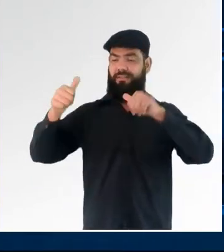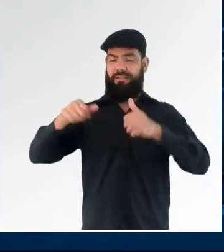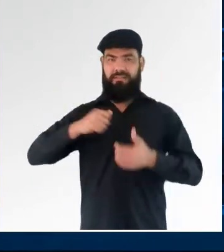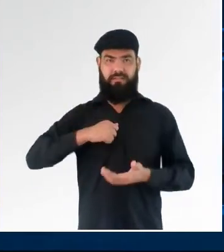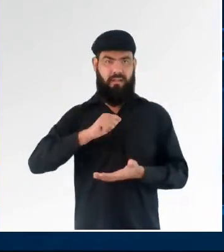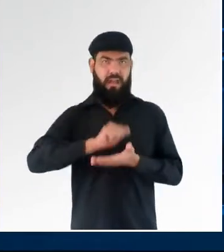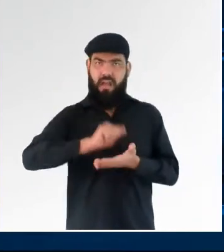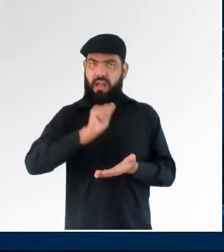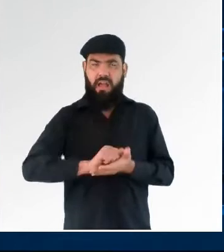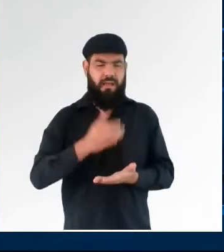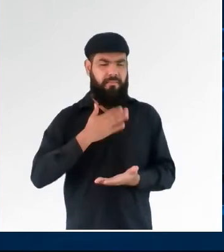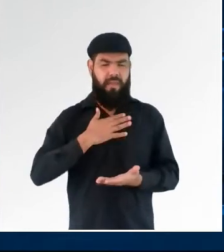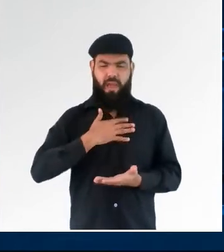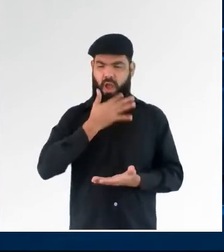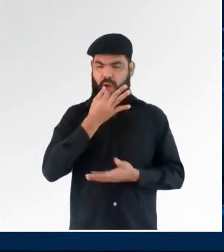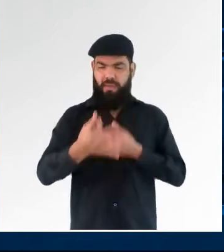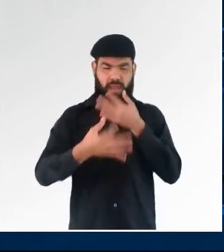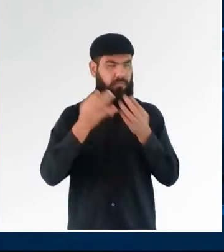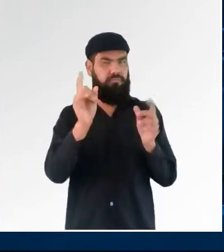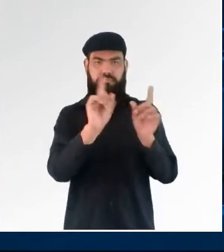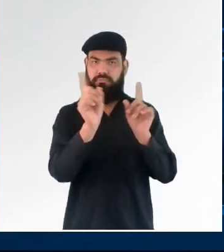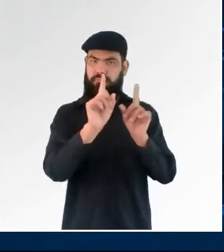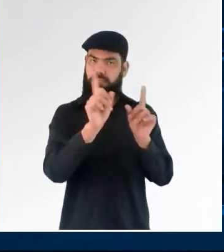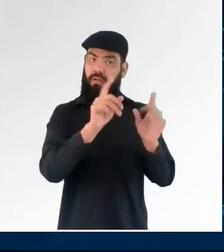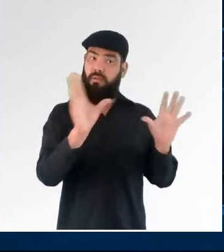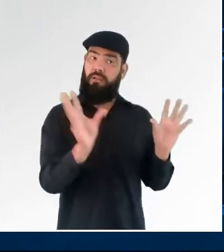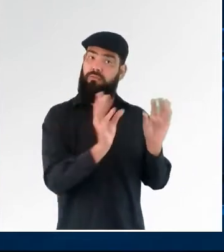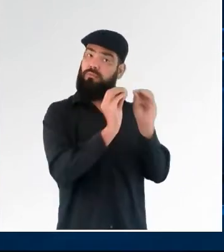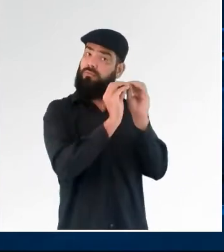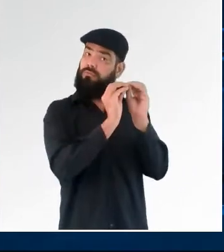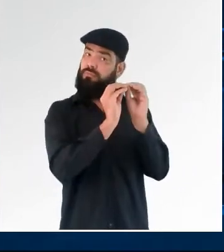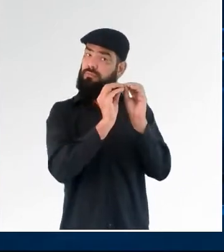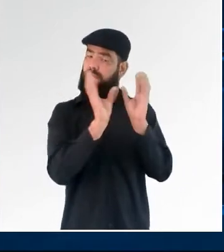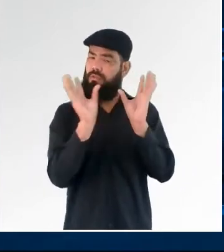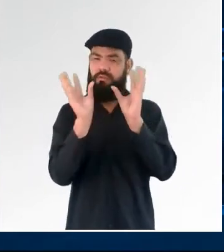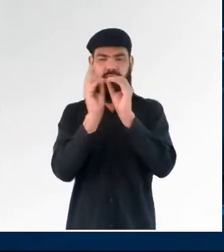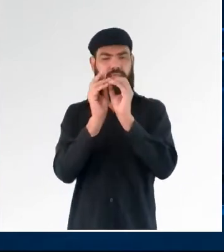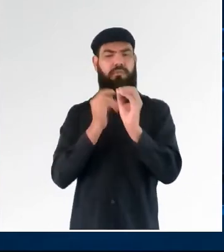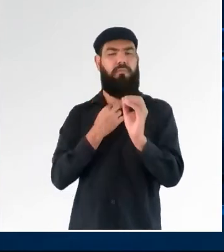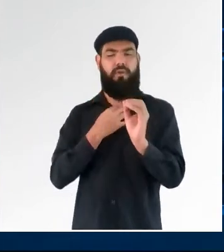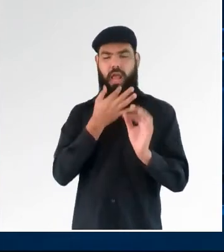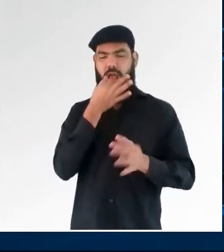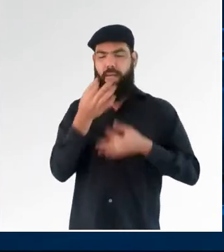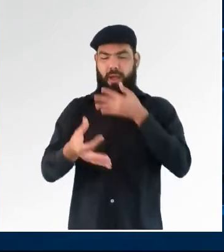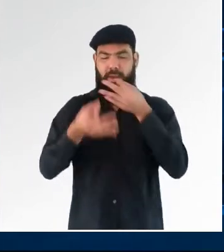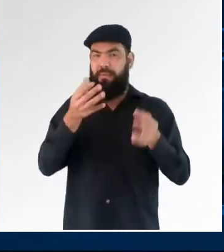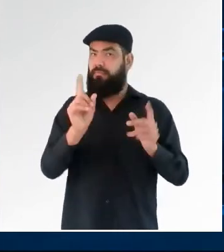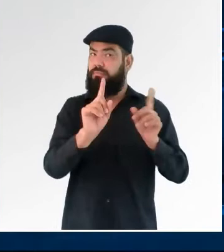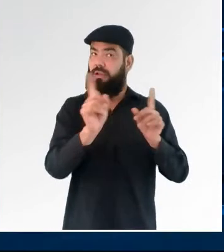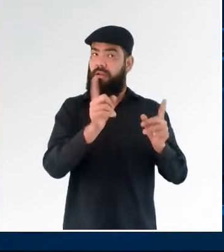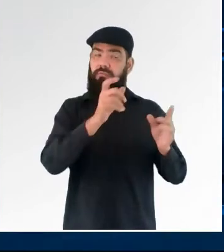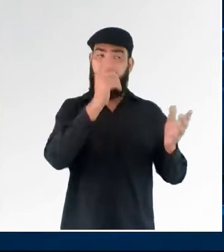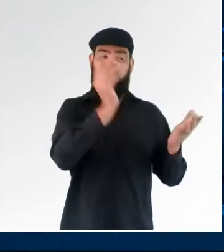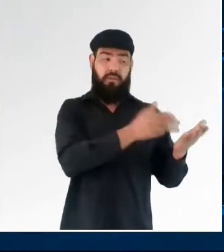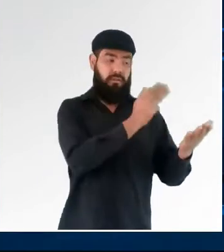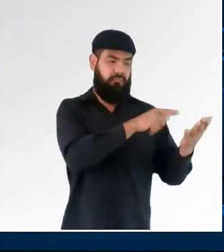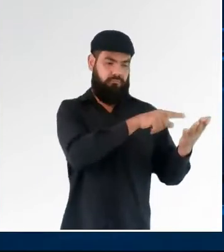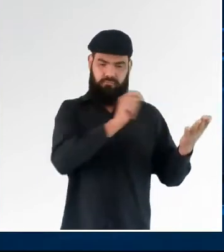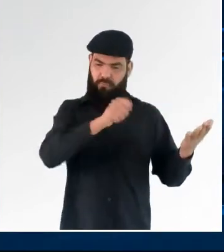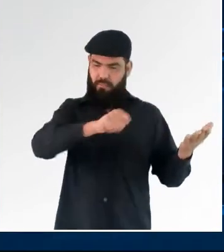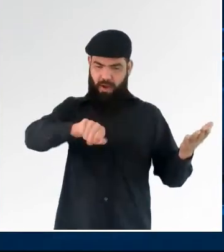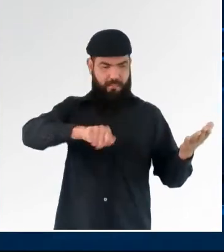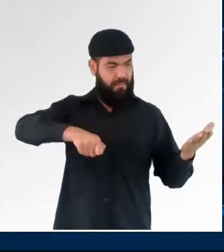uma resenha, você está fazendo um resumo. Então, você está tirando as partes principais ali. Você não pode fazer avaliação